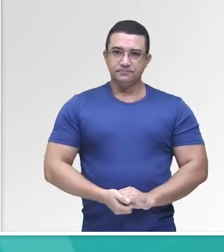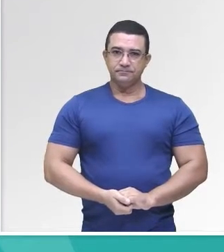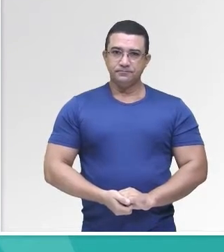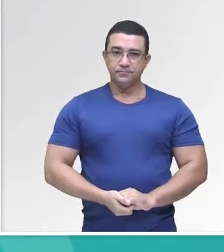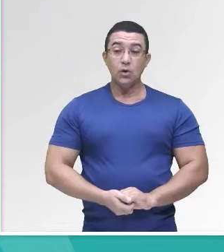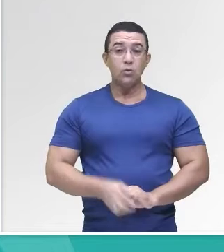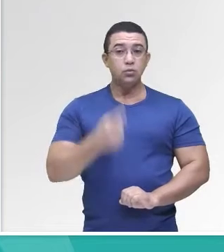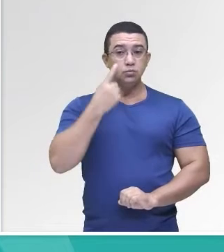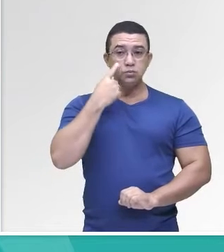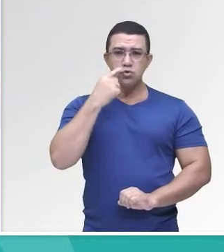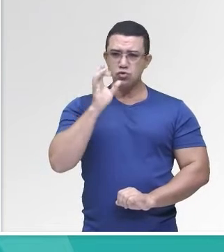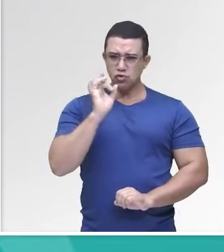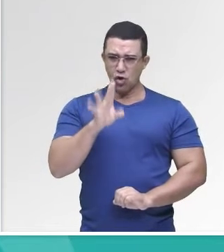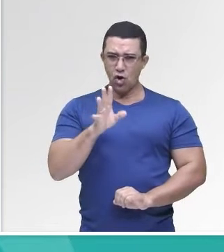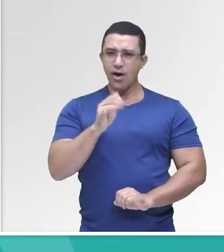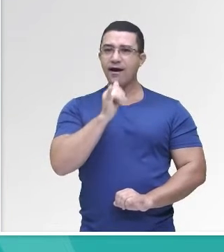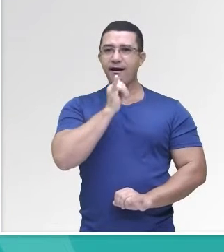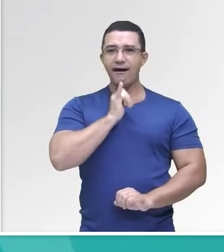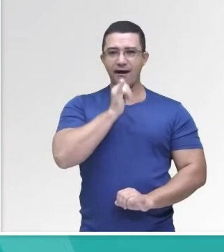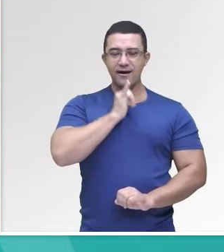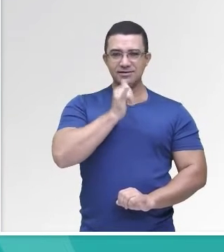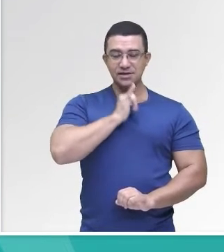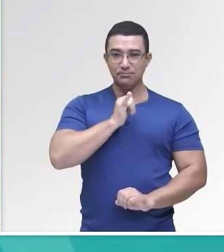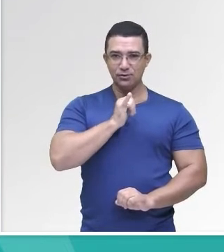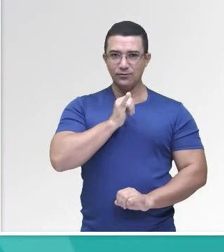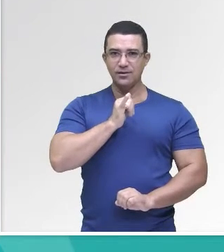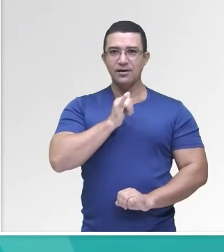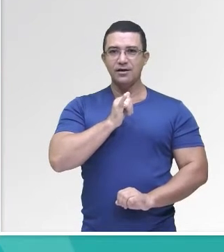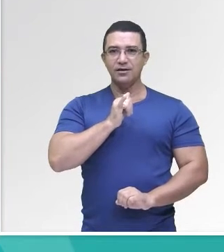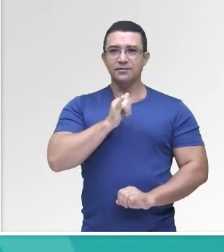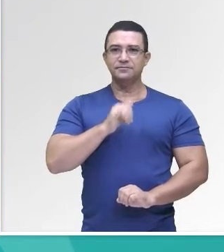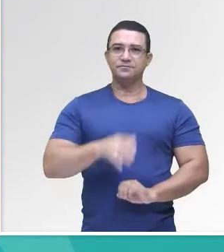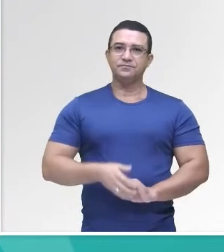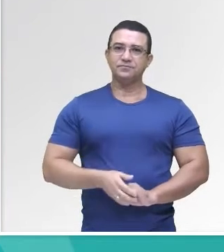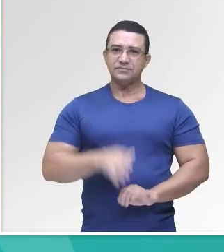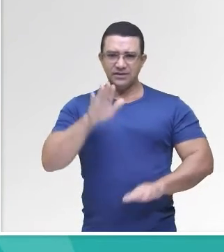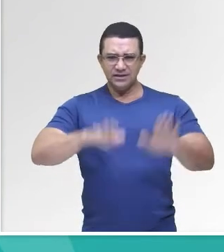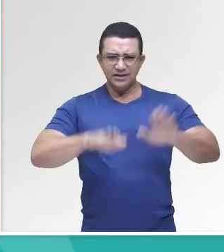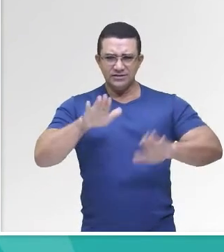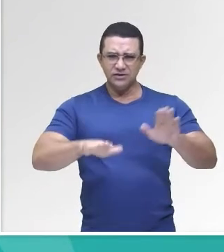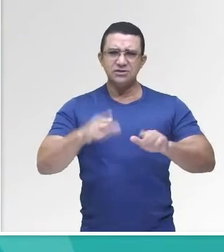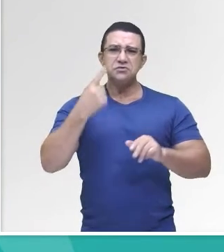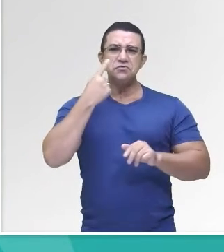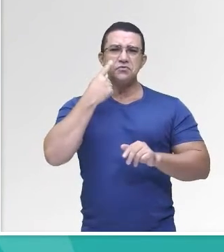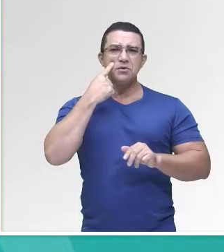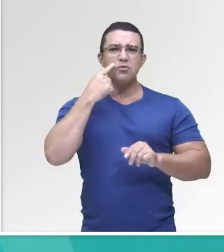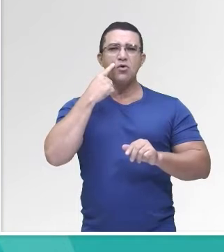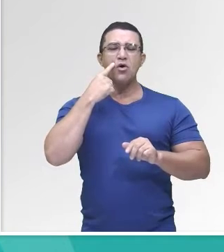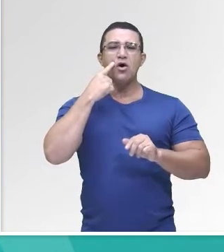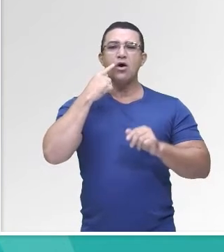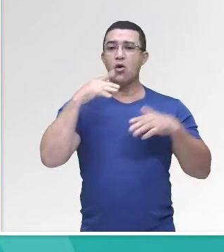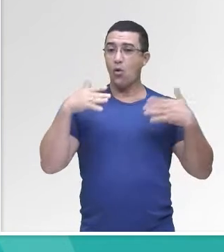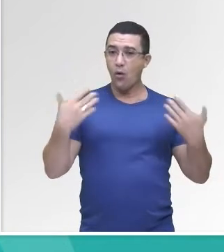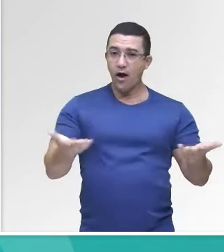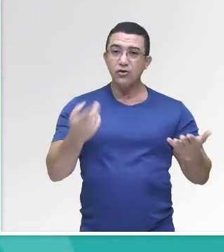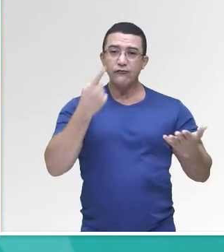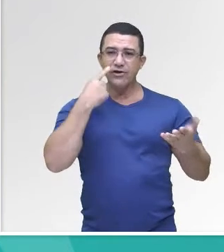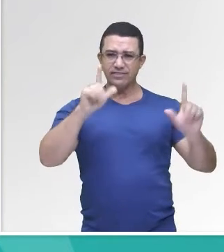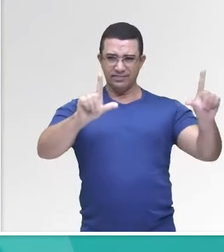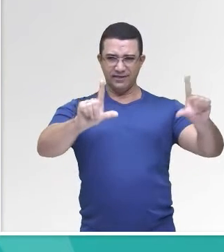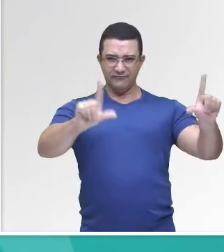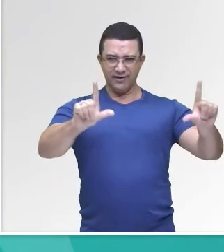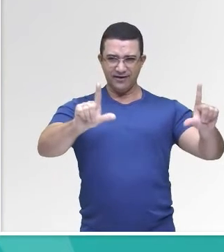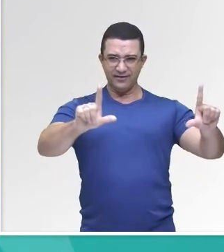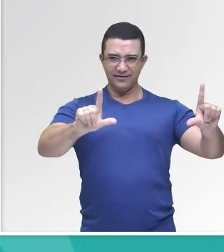um exemplo do que normalmente nós vemos nas nossas, quando a gente está assistindo TV, não é